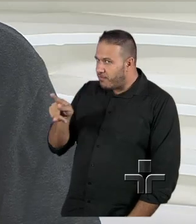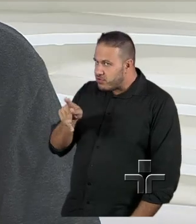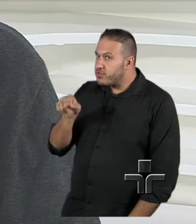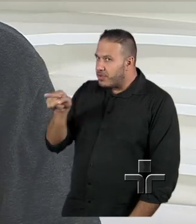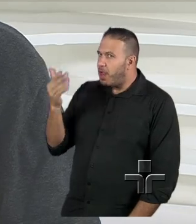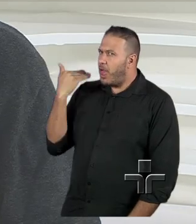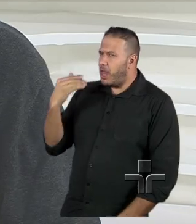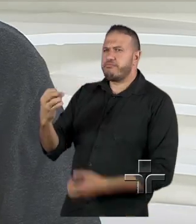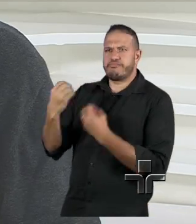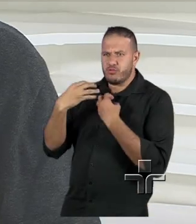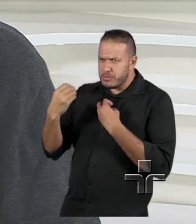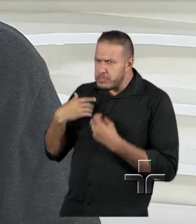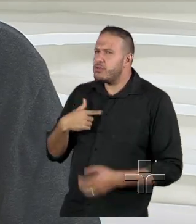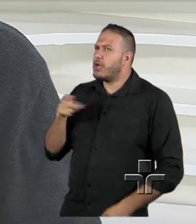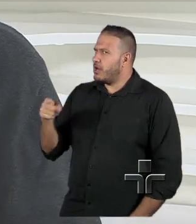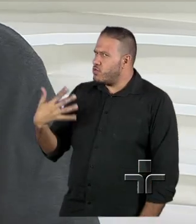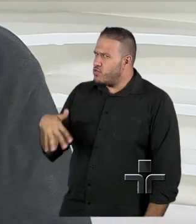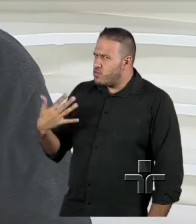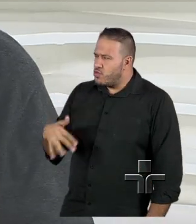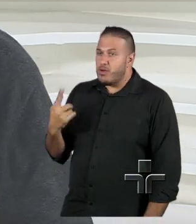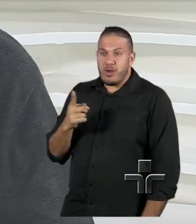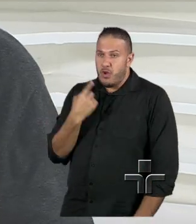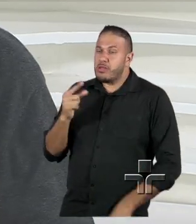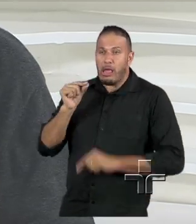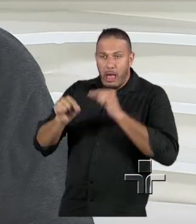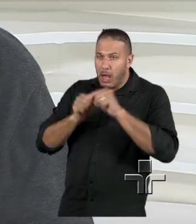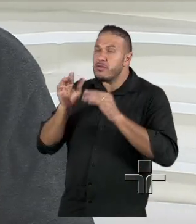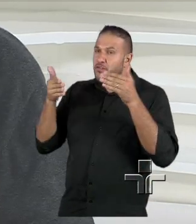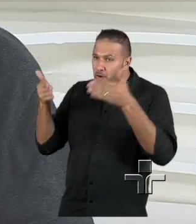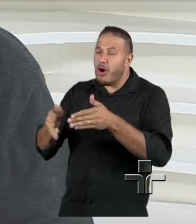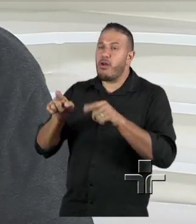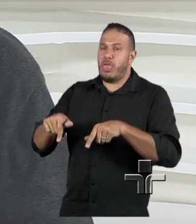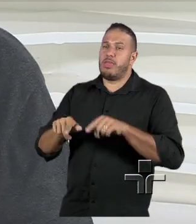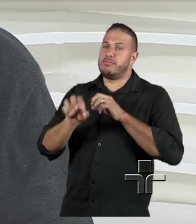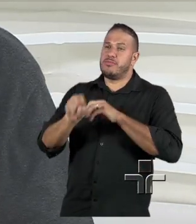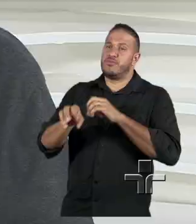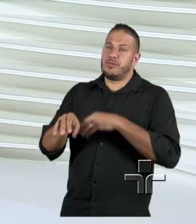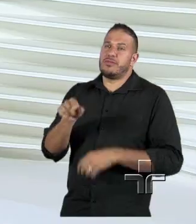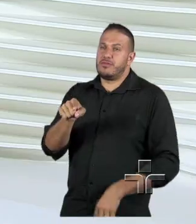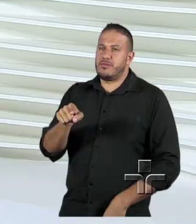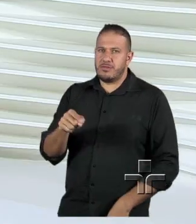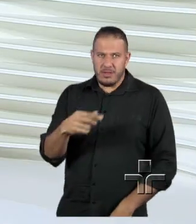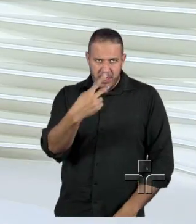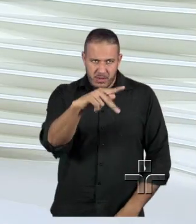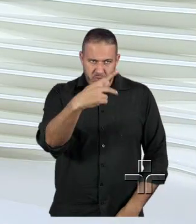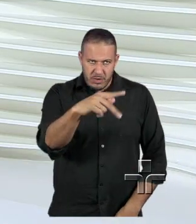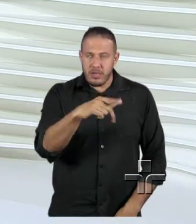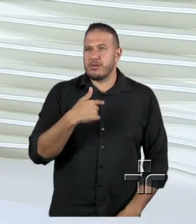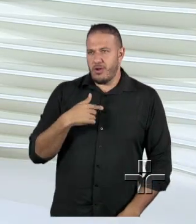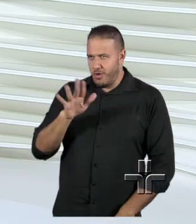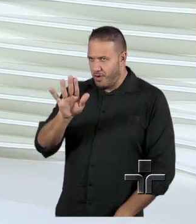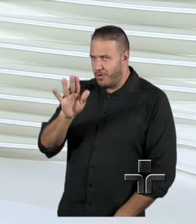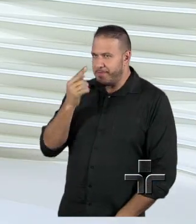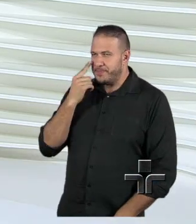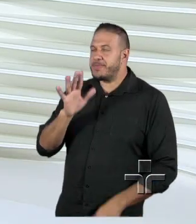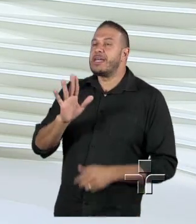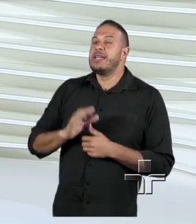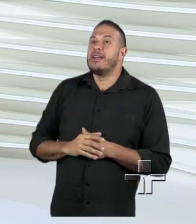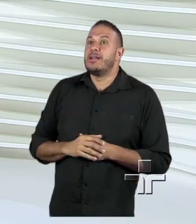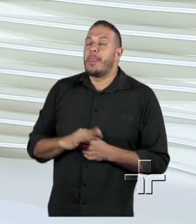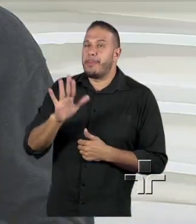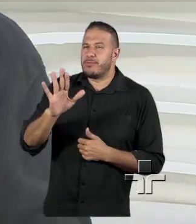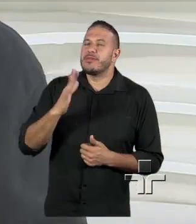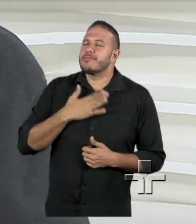educadora e a nossa causa é educação. Nossa causa é a sua causa. Veja, vamos lá. A